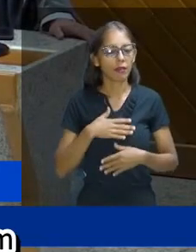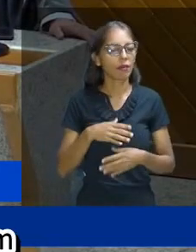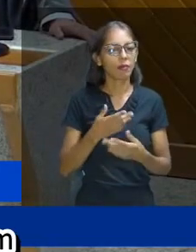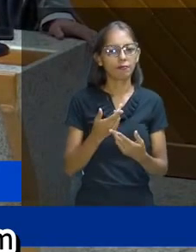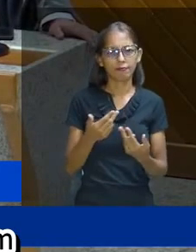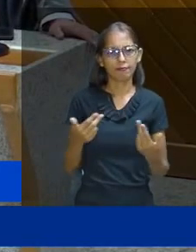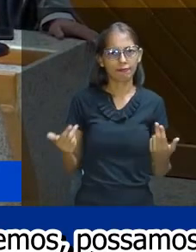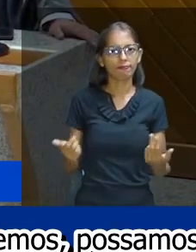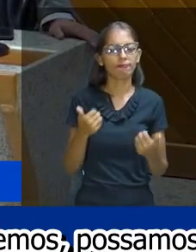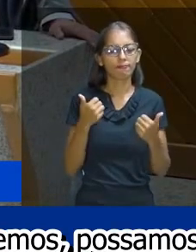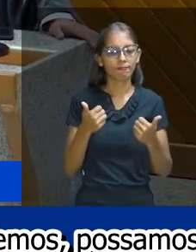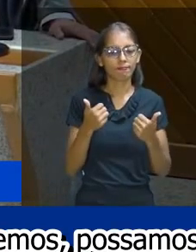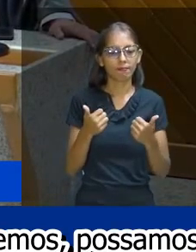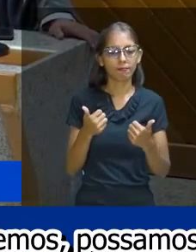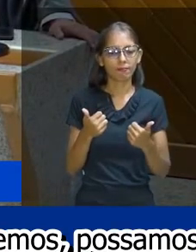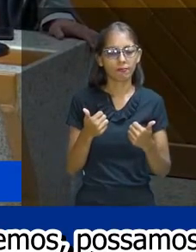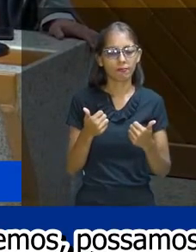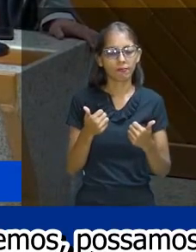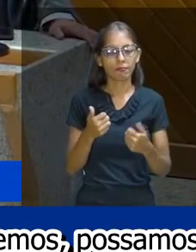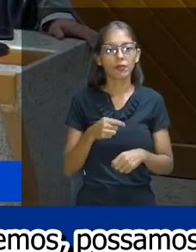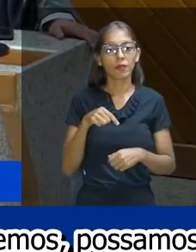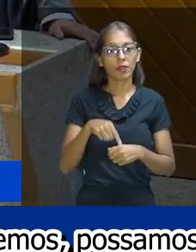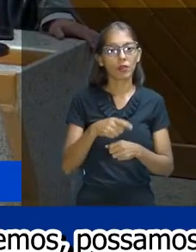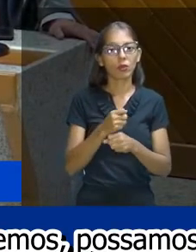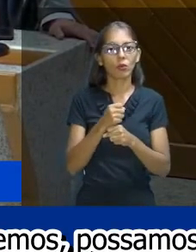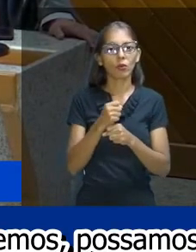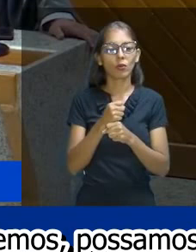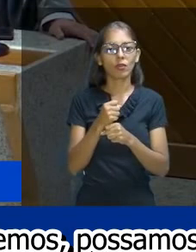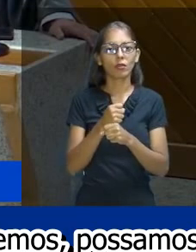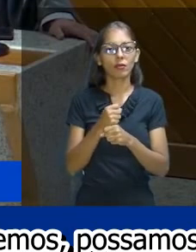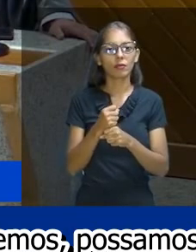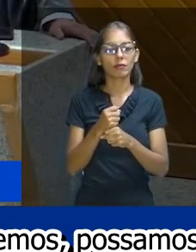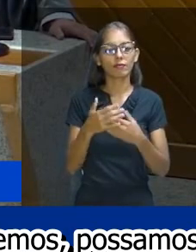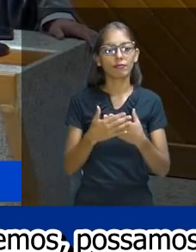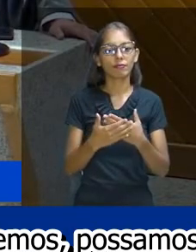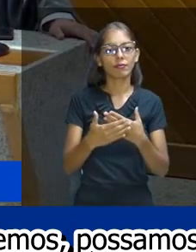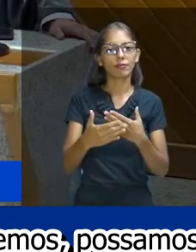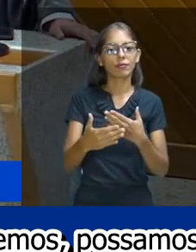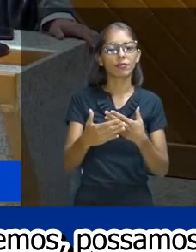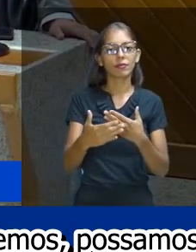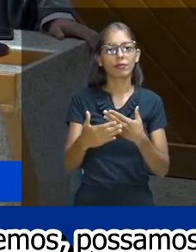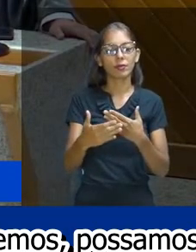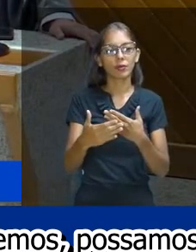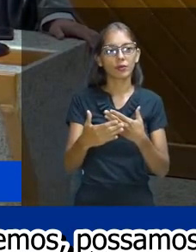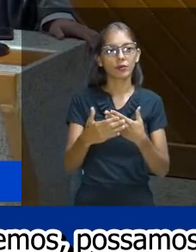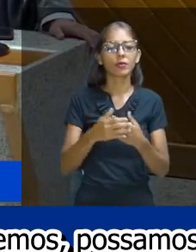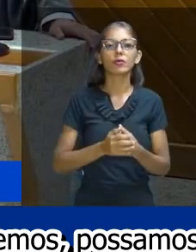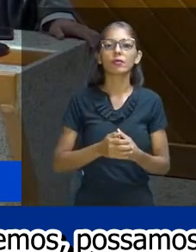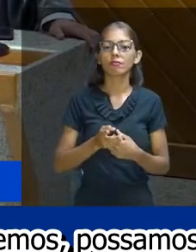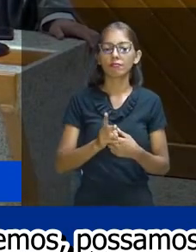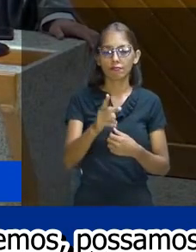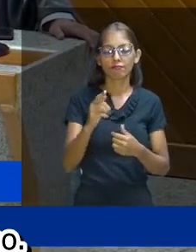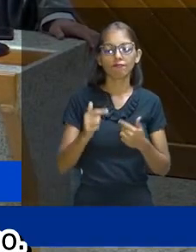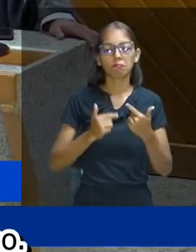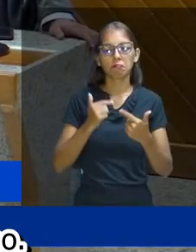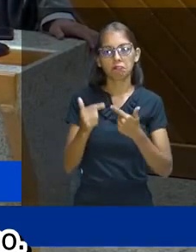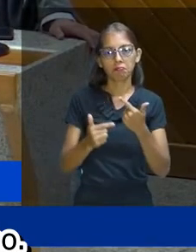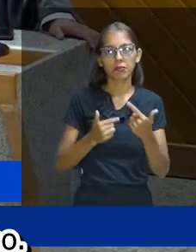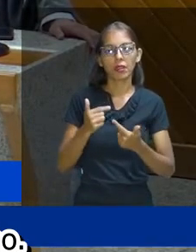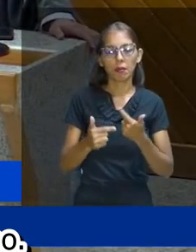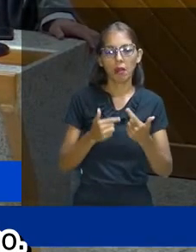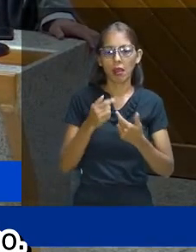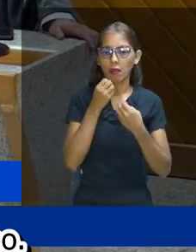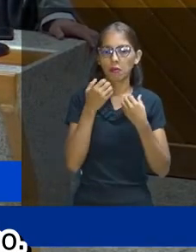juíza membro Tina tenhamos Luiza. um ano que possamos entregar a prestação jurisdicional, que